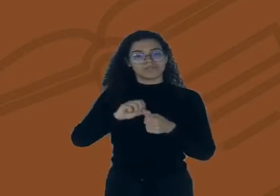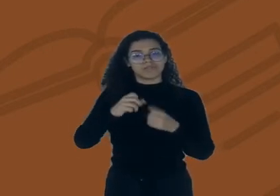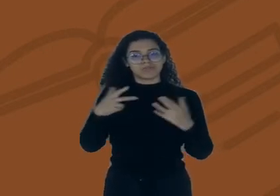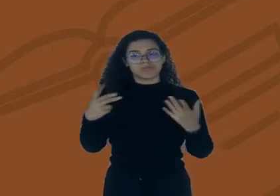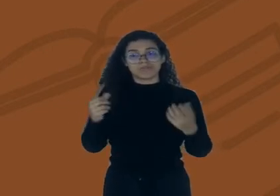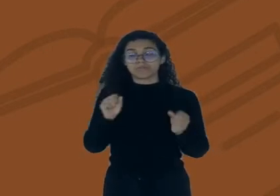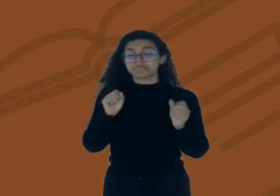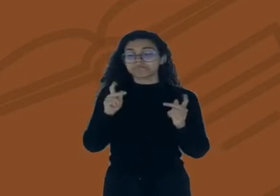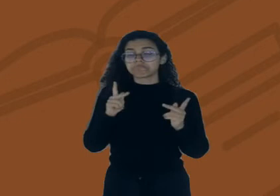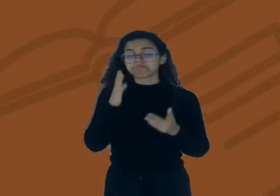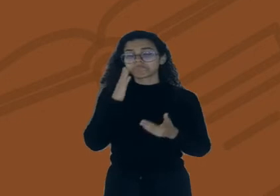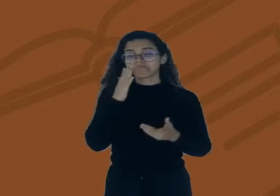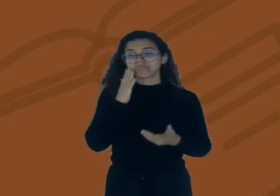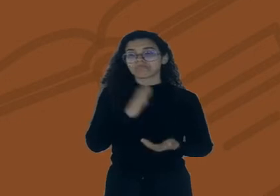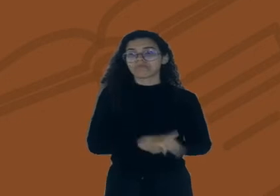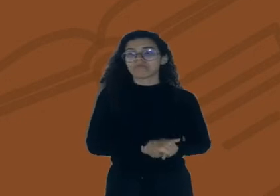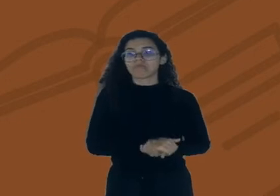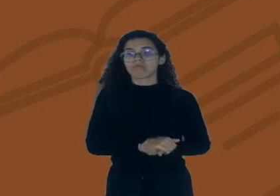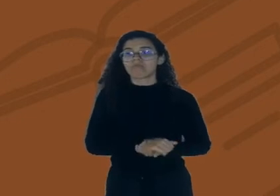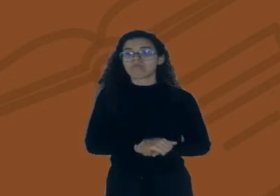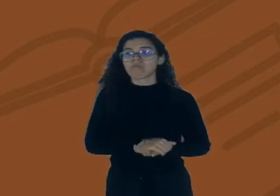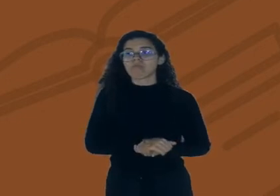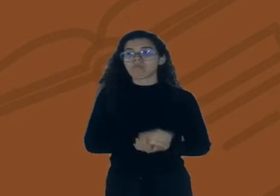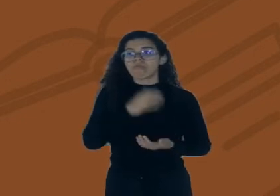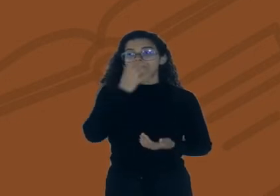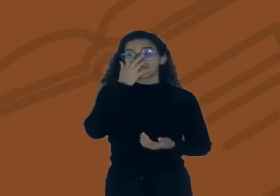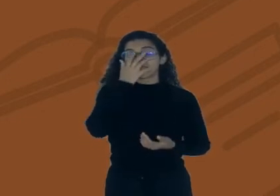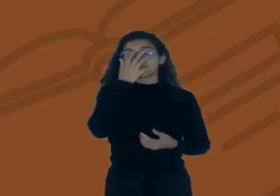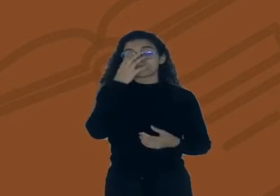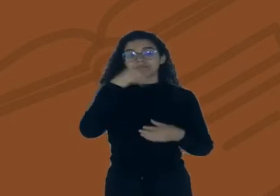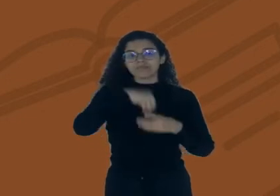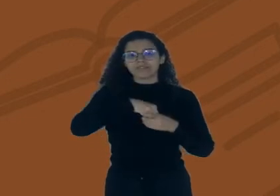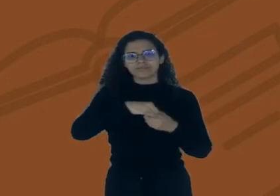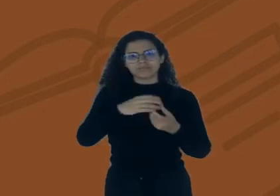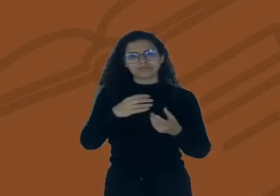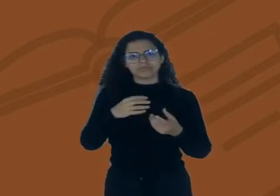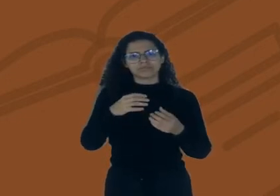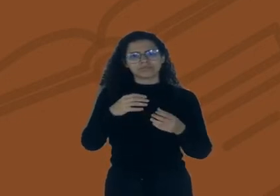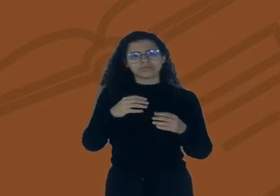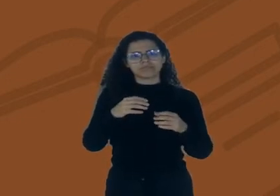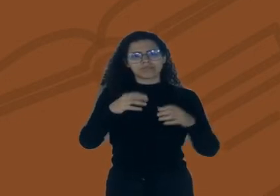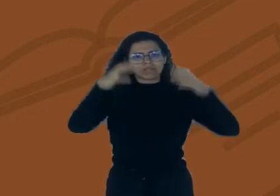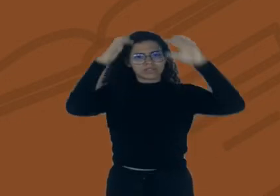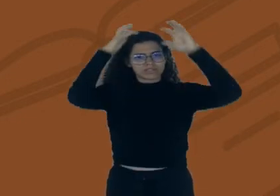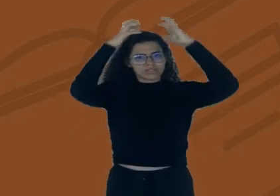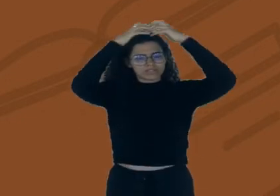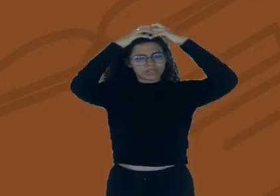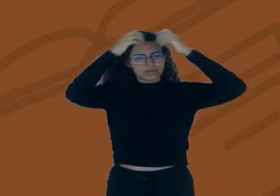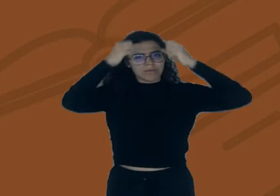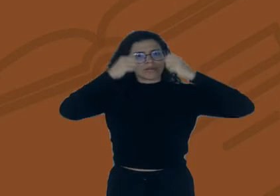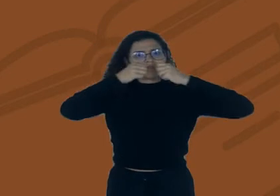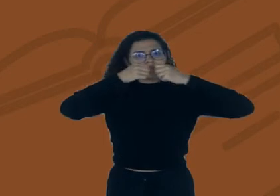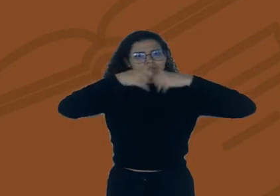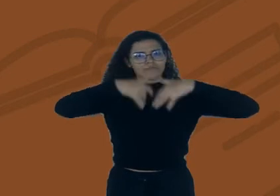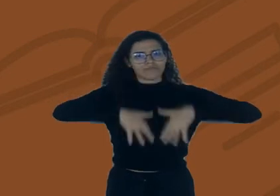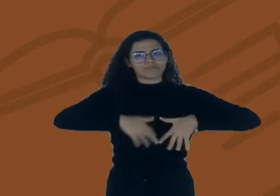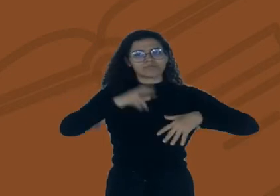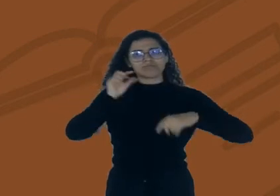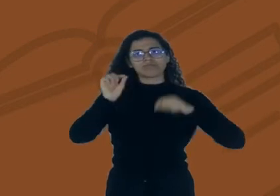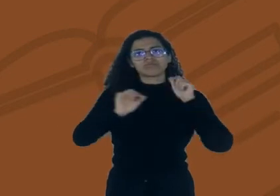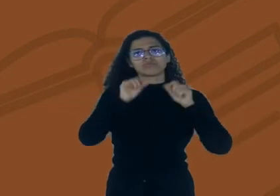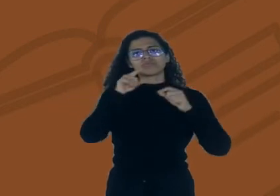professor. Professor, dentro do sistema nervoso, o que o senhor tem para trazer para nós sobre